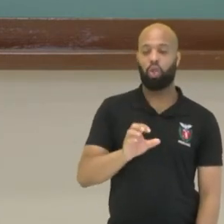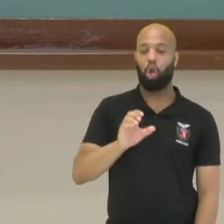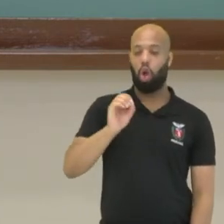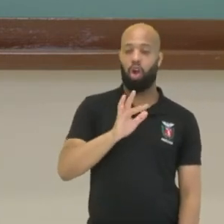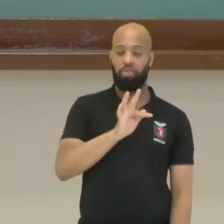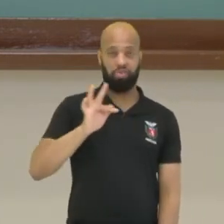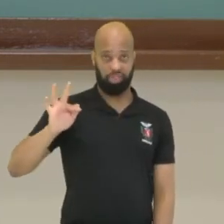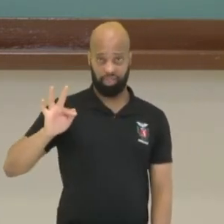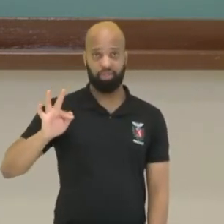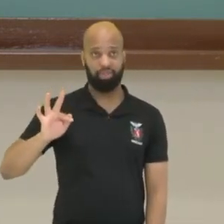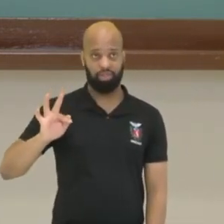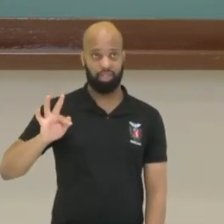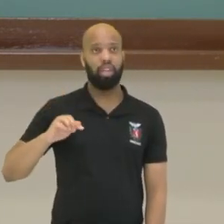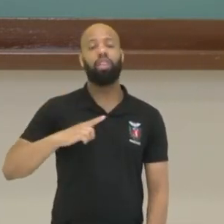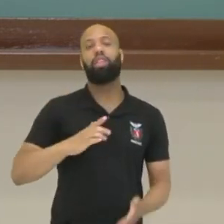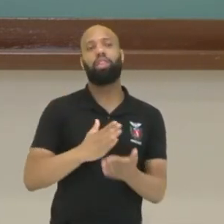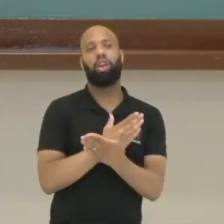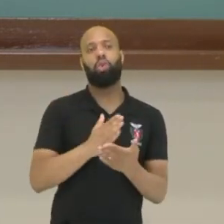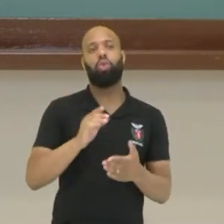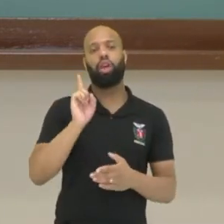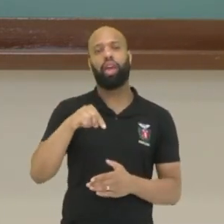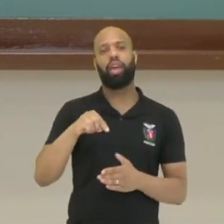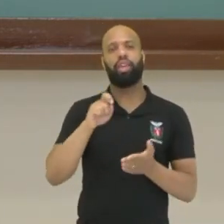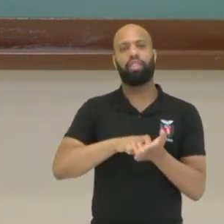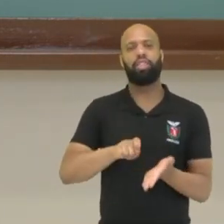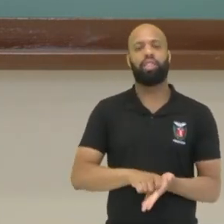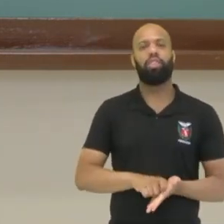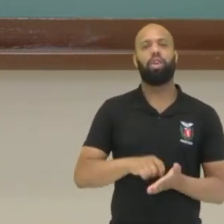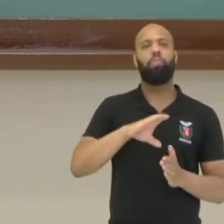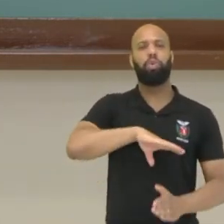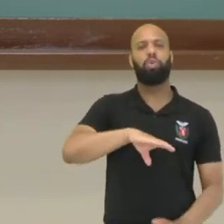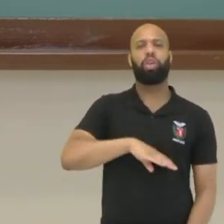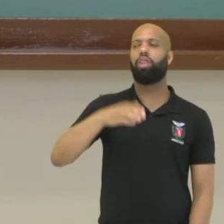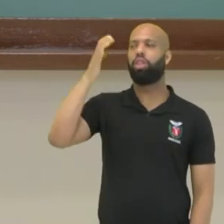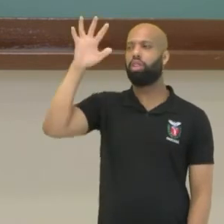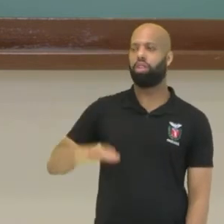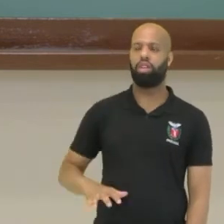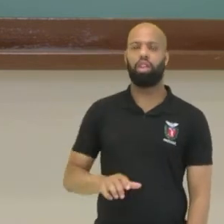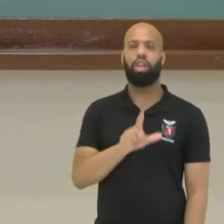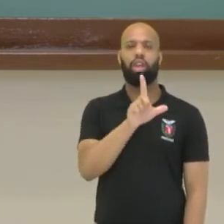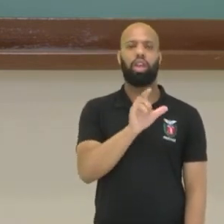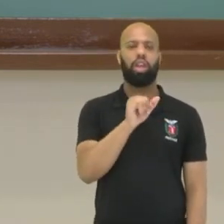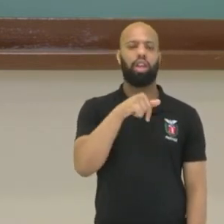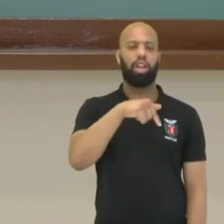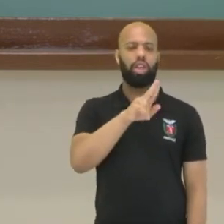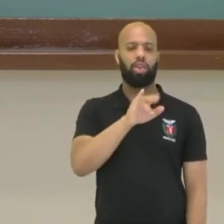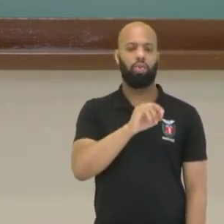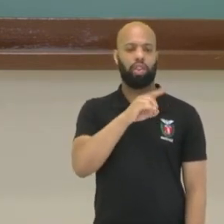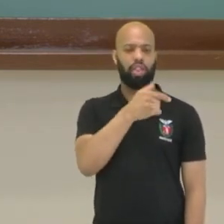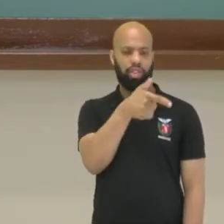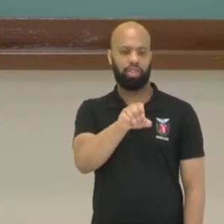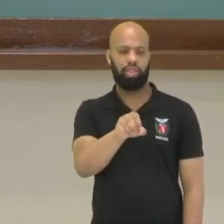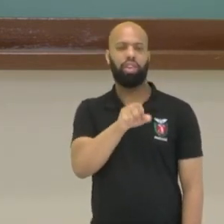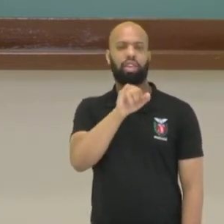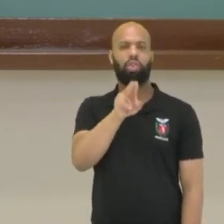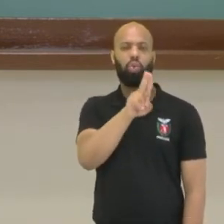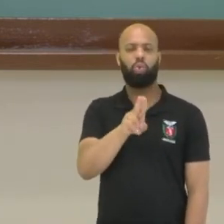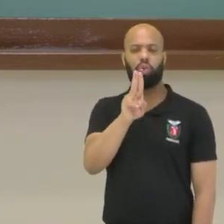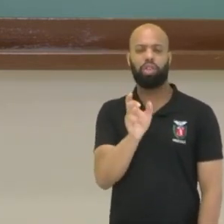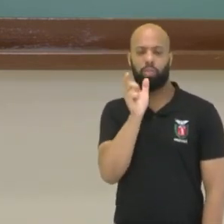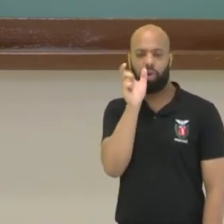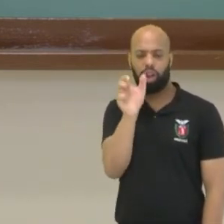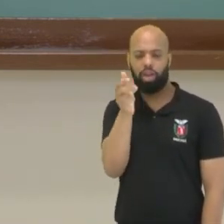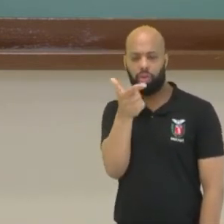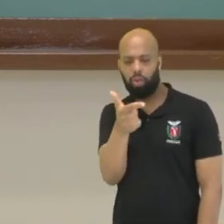está escrito apenas a palavra em português, liquidação. Então, quando falamos de estrangeirismo, né, nós vemos que eles são muito comuns,